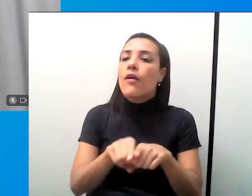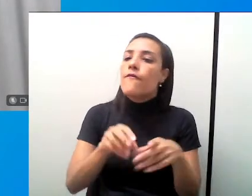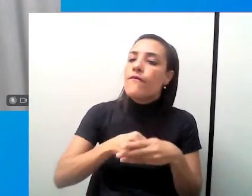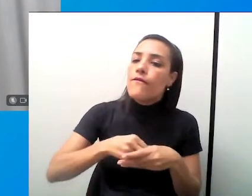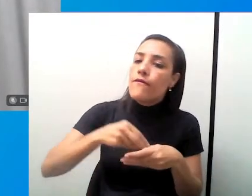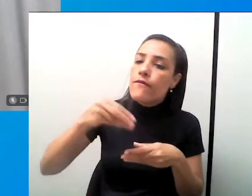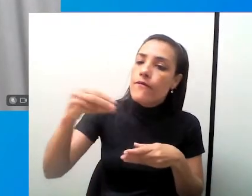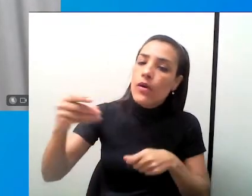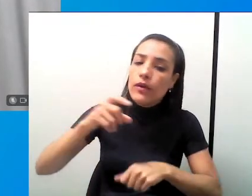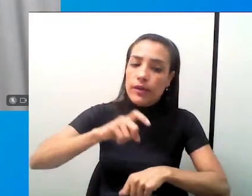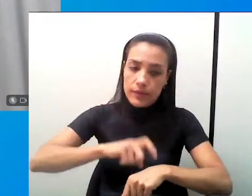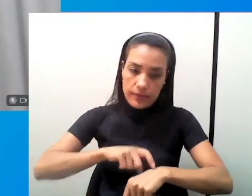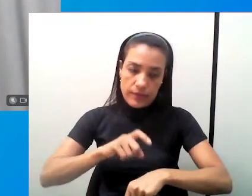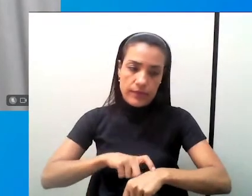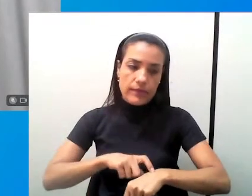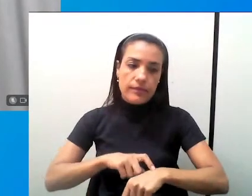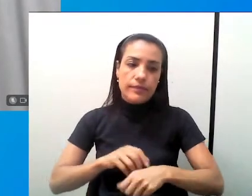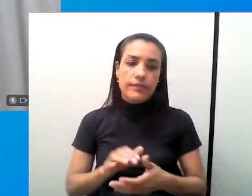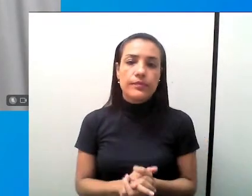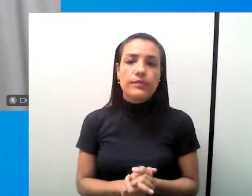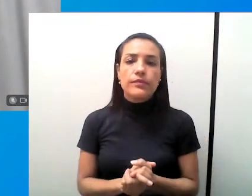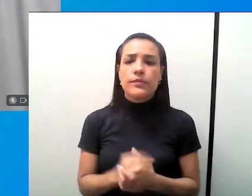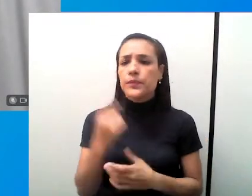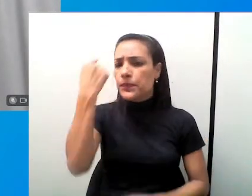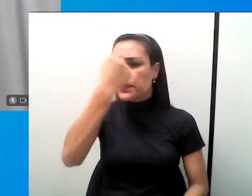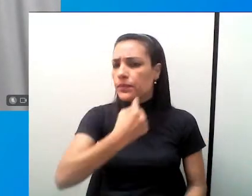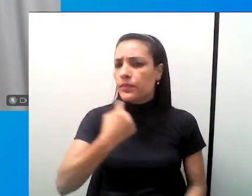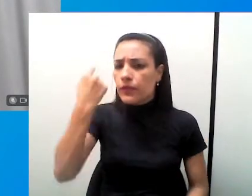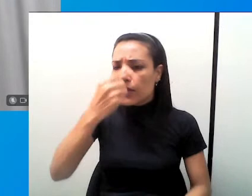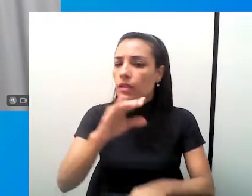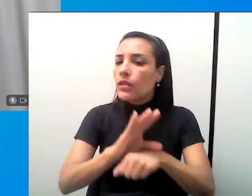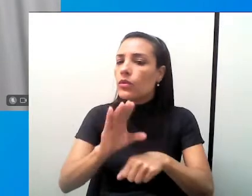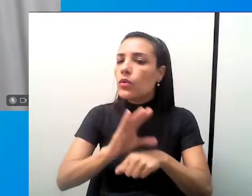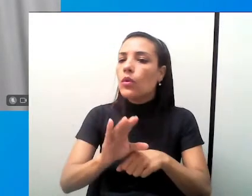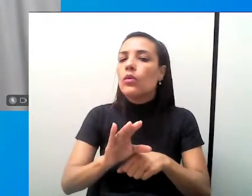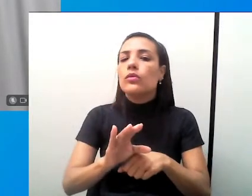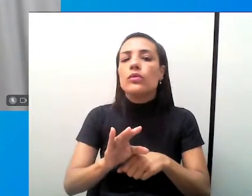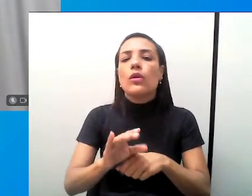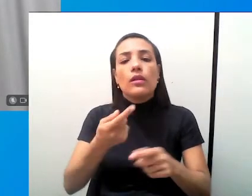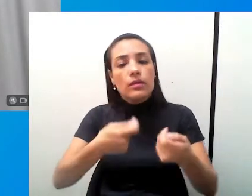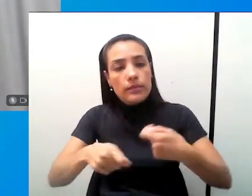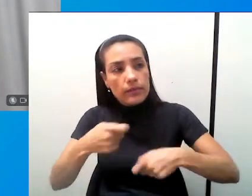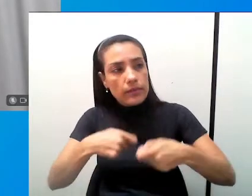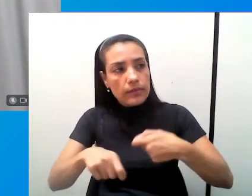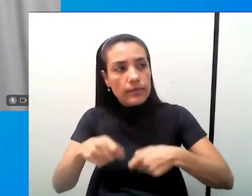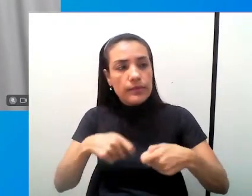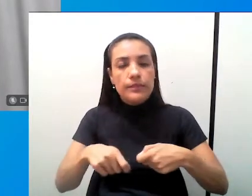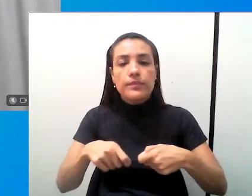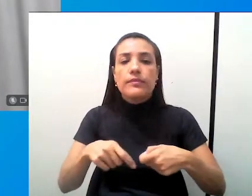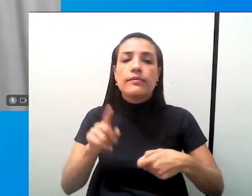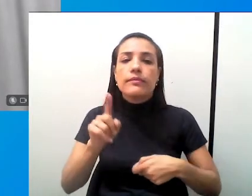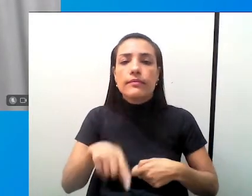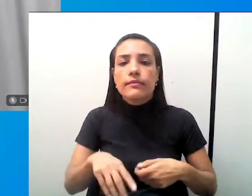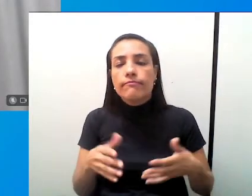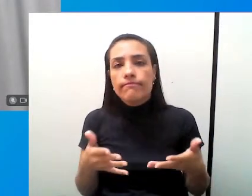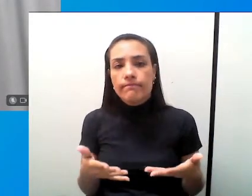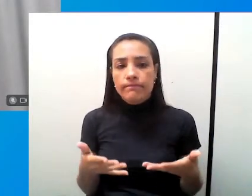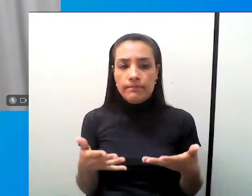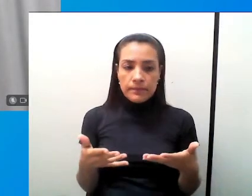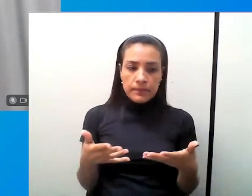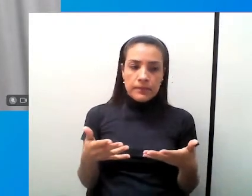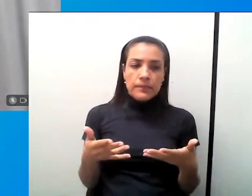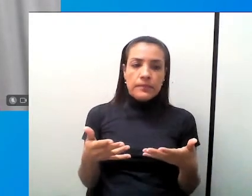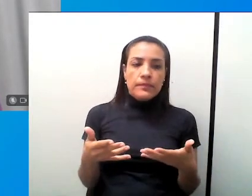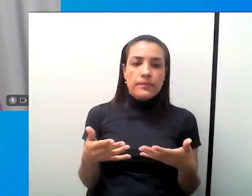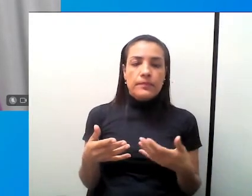desse horário. A carga horária do curso, né, de administração, porque é uma carga horária em que